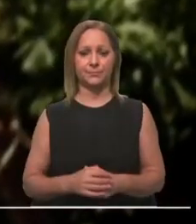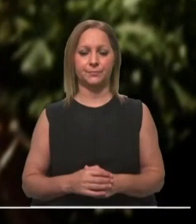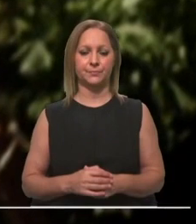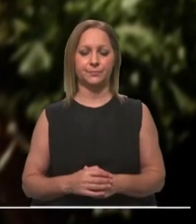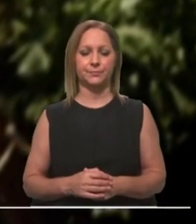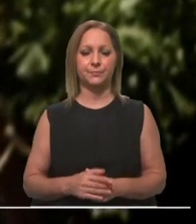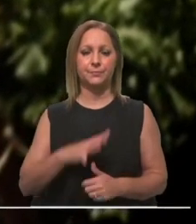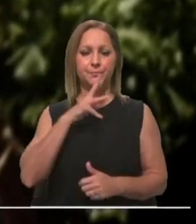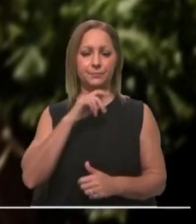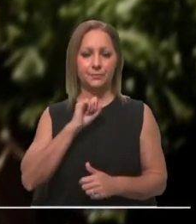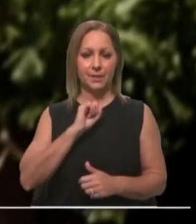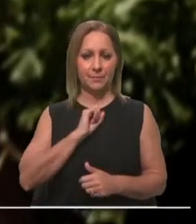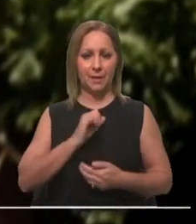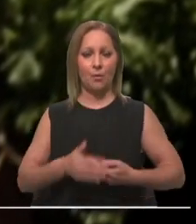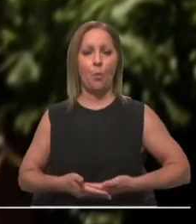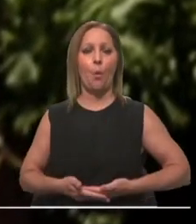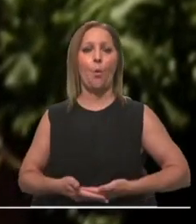A minha mãe levava-me ao colo